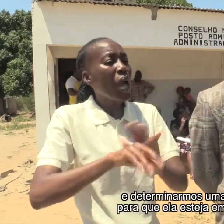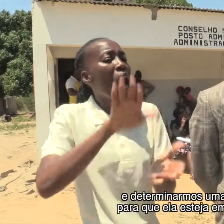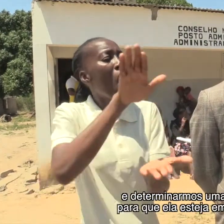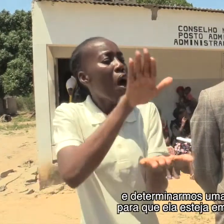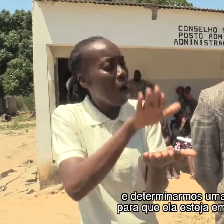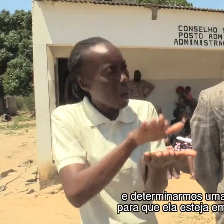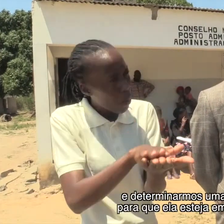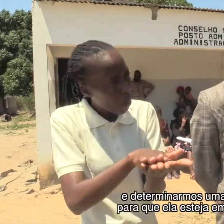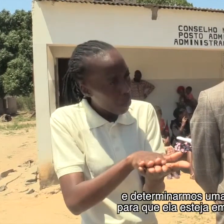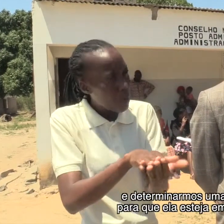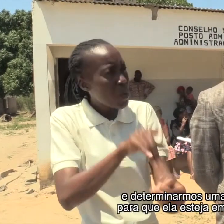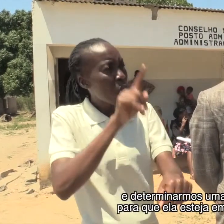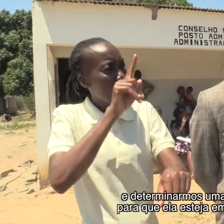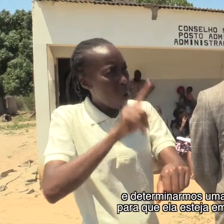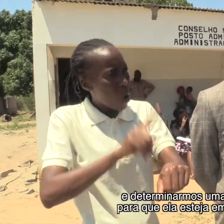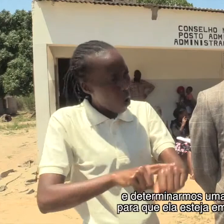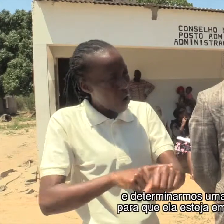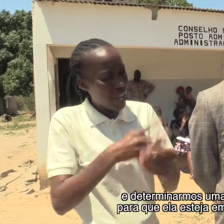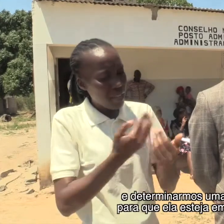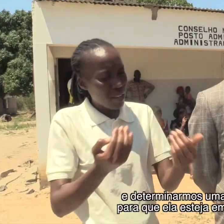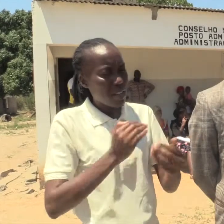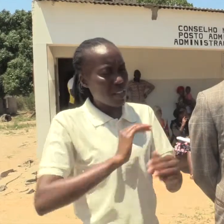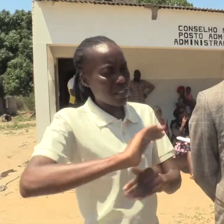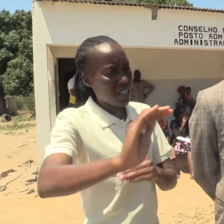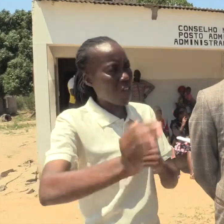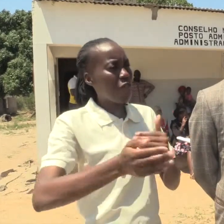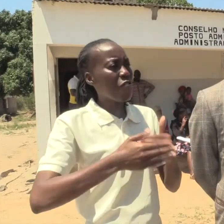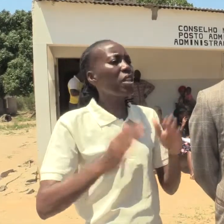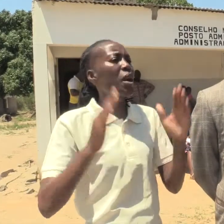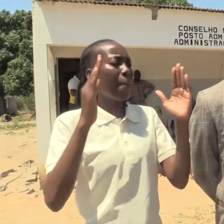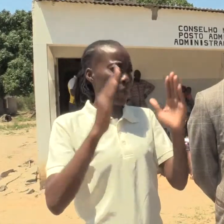termos hora da nossa criança estar dentro de uma casa.